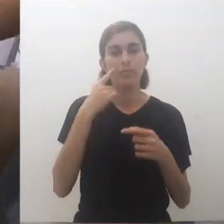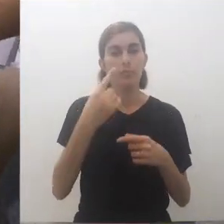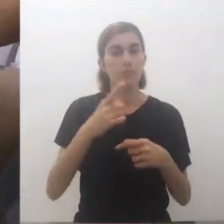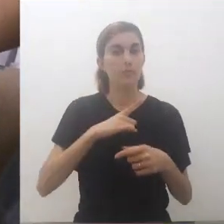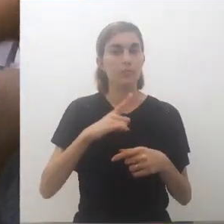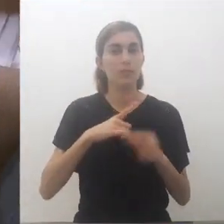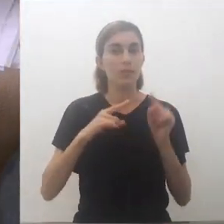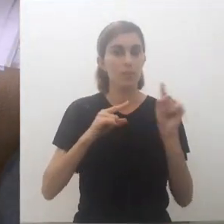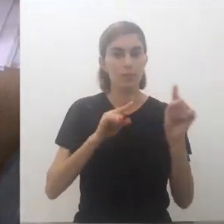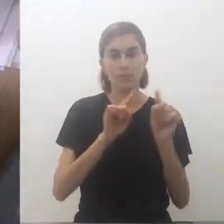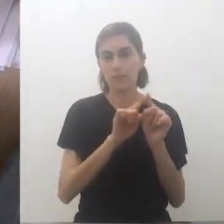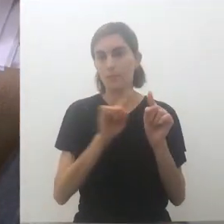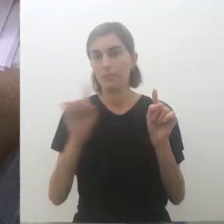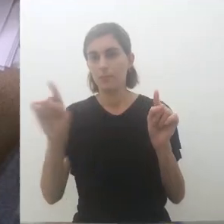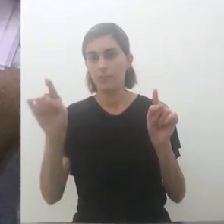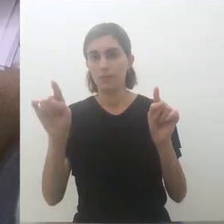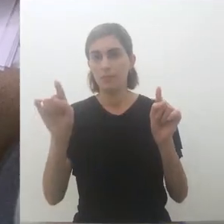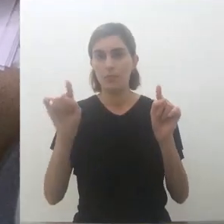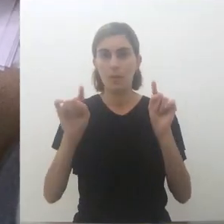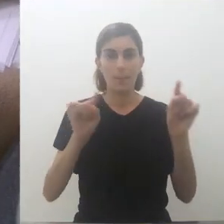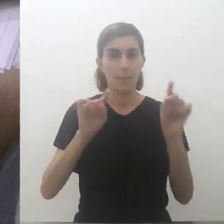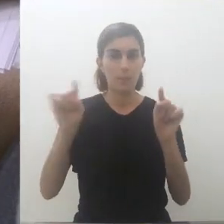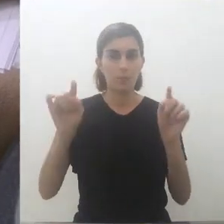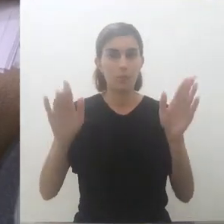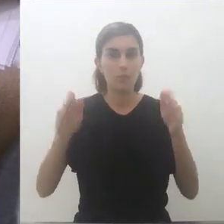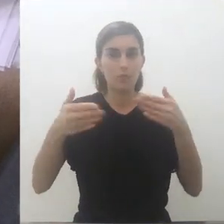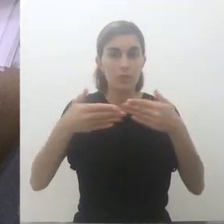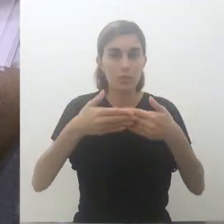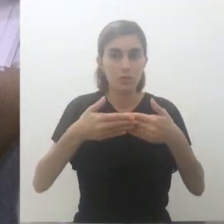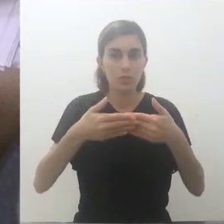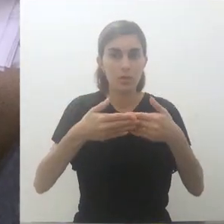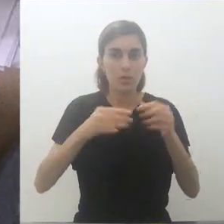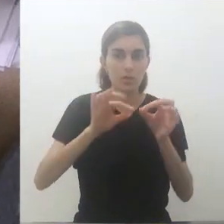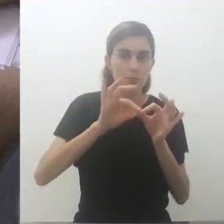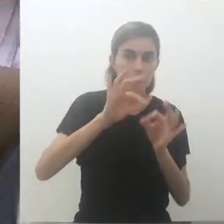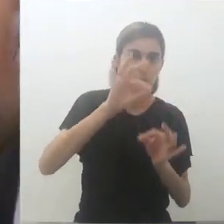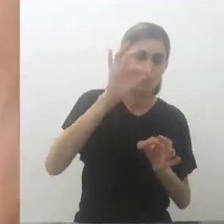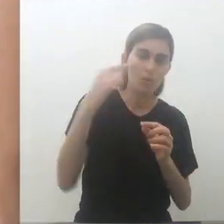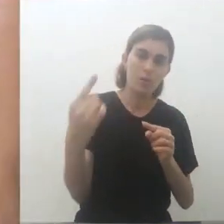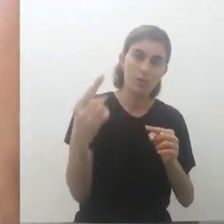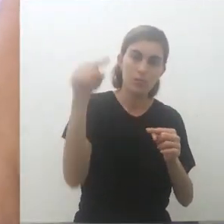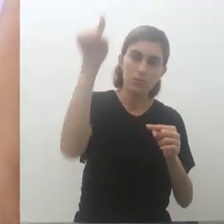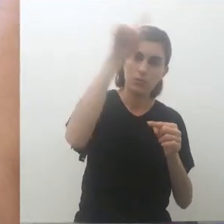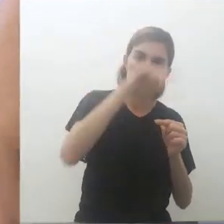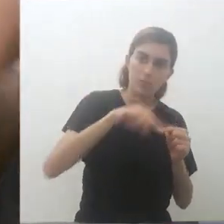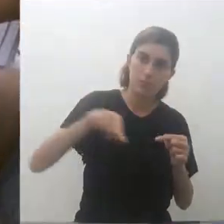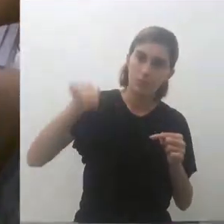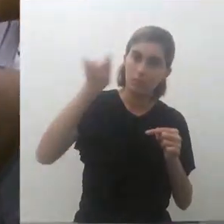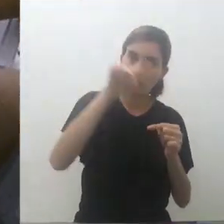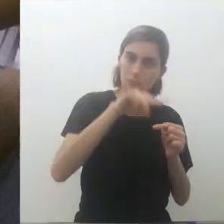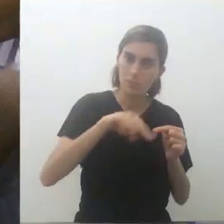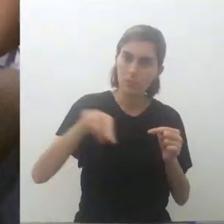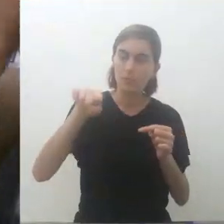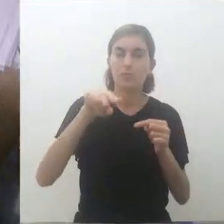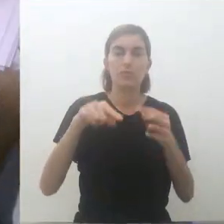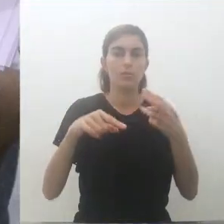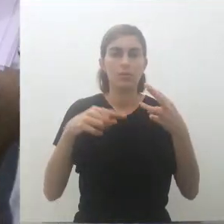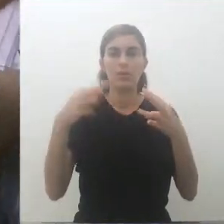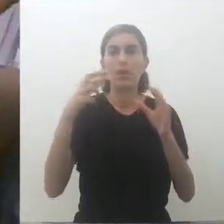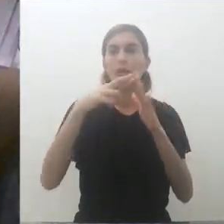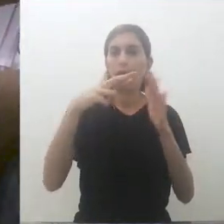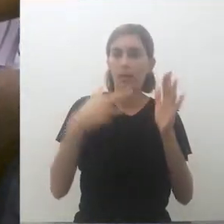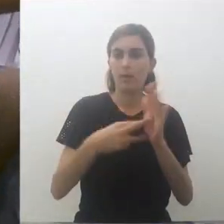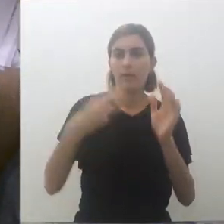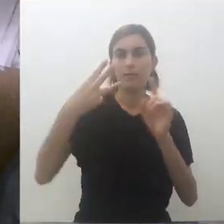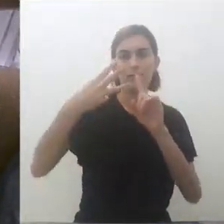mais fechados e os da espiral mais aberto e da regra dos terços mediano,